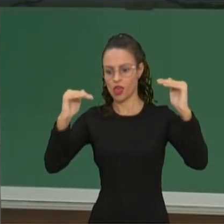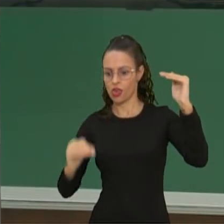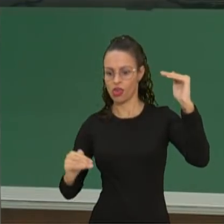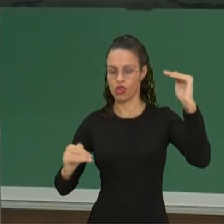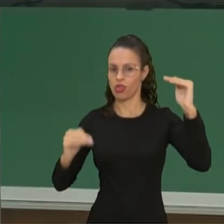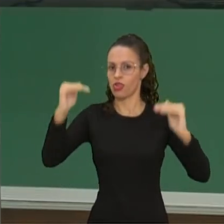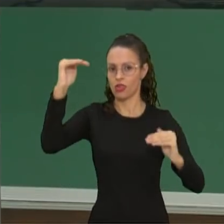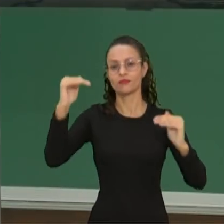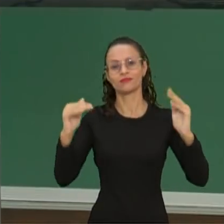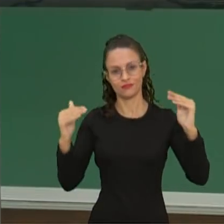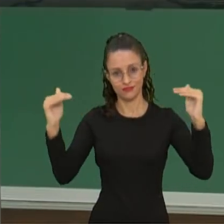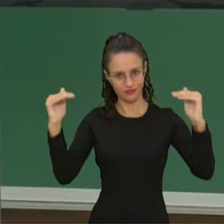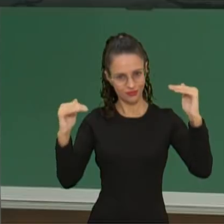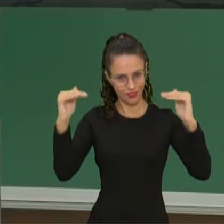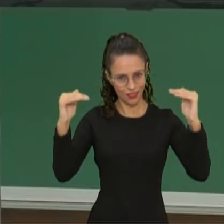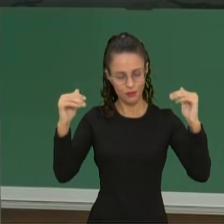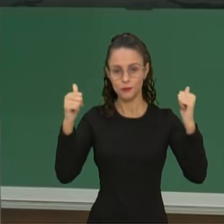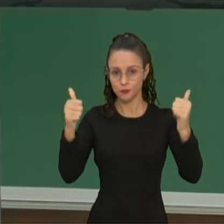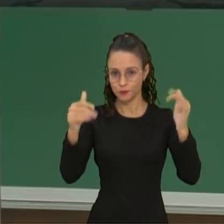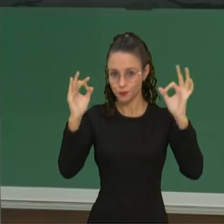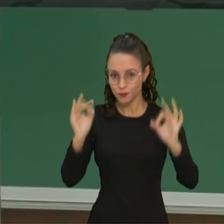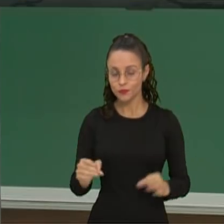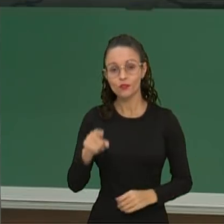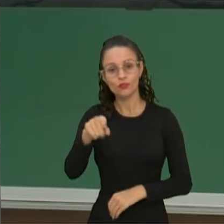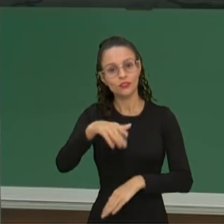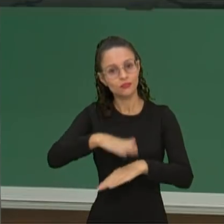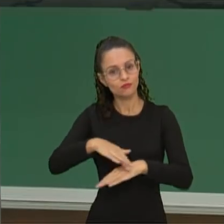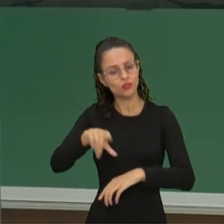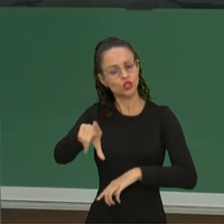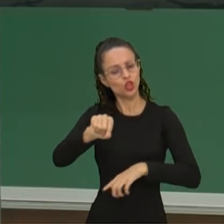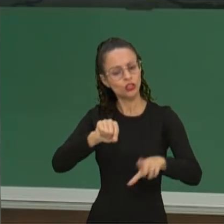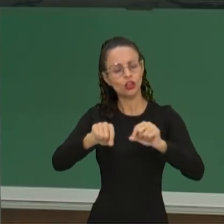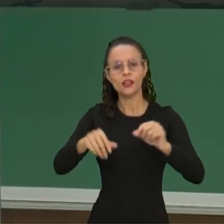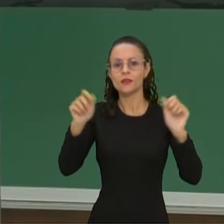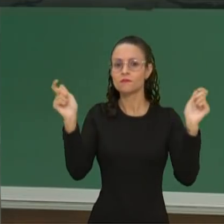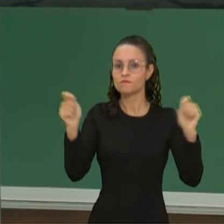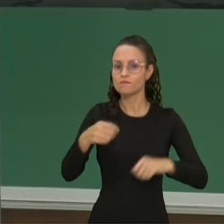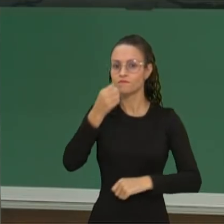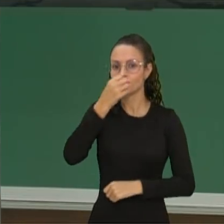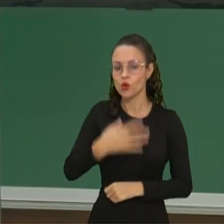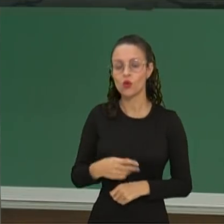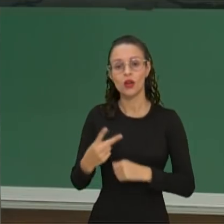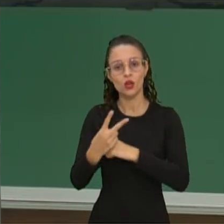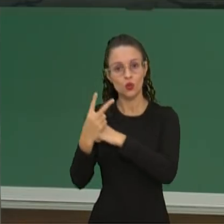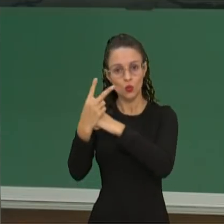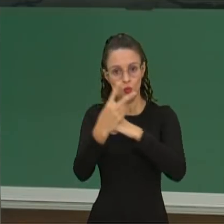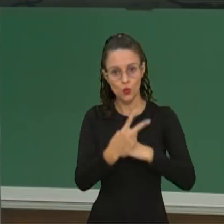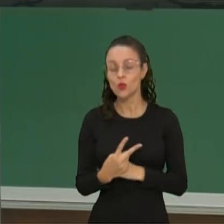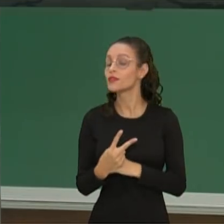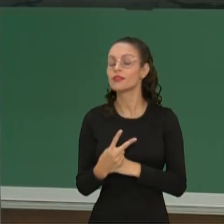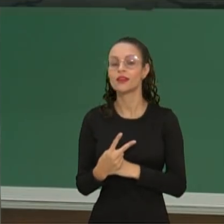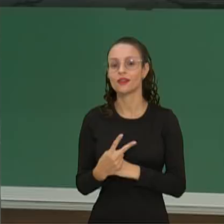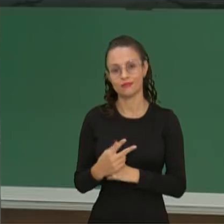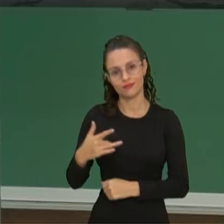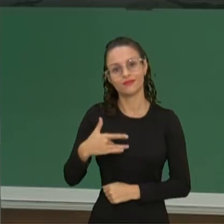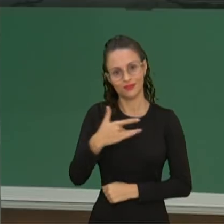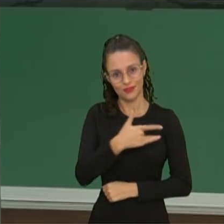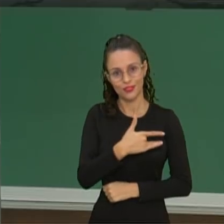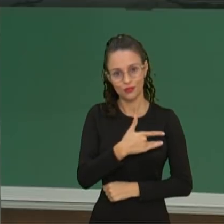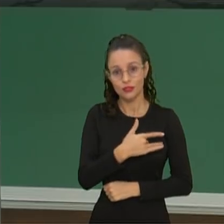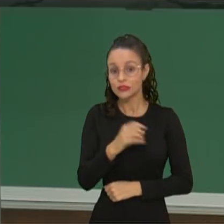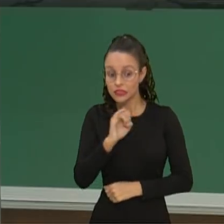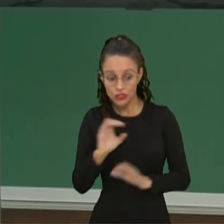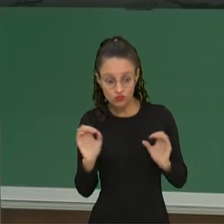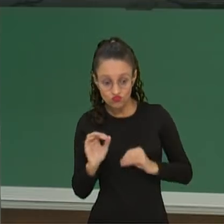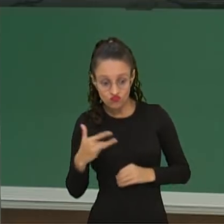viver só delas, certo? Faça boas escolhas sempre que você puder, vamos cuidar da nossa maior riqueza, que é a saúde. Sem